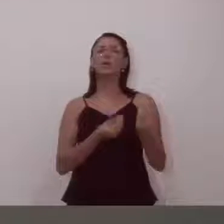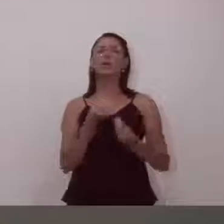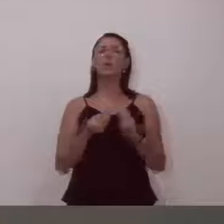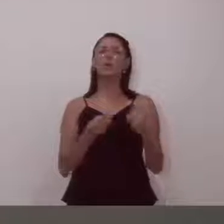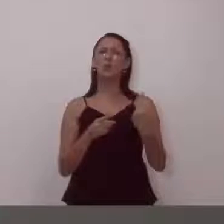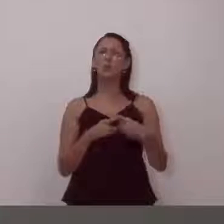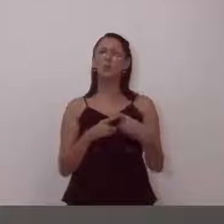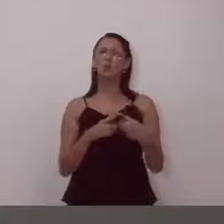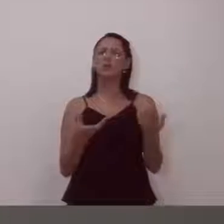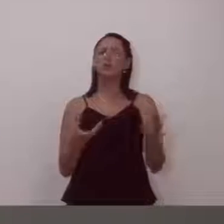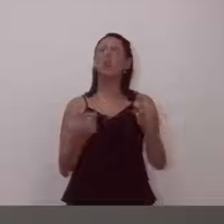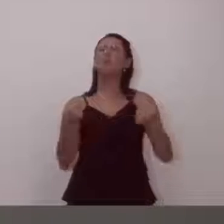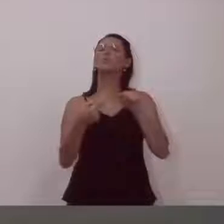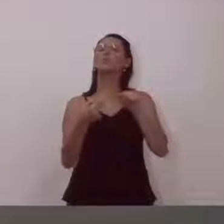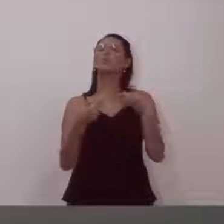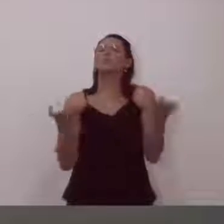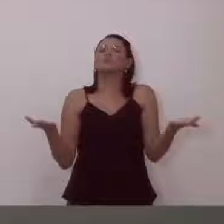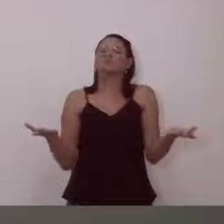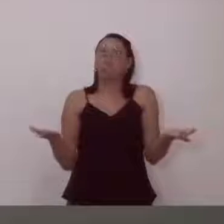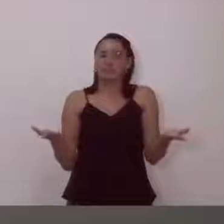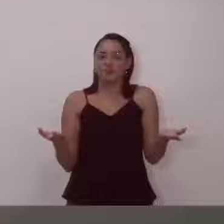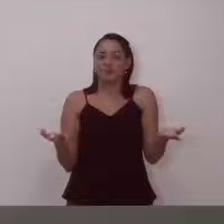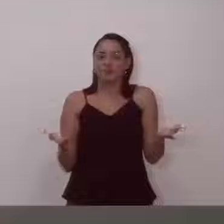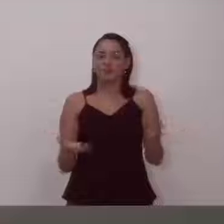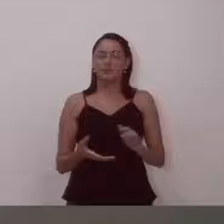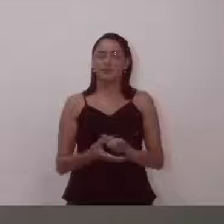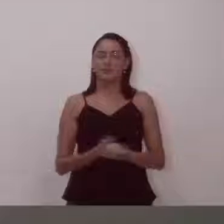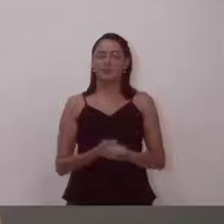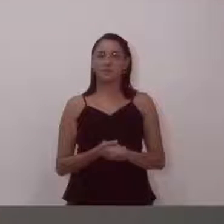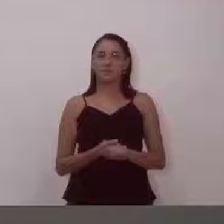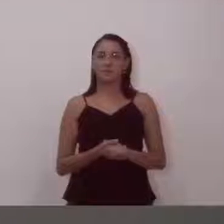Porque qual é a intenção? Quando a